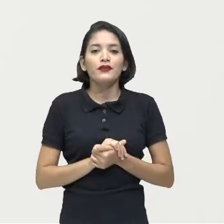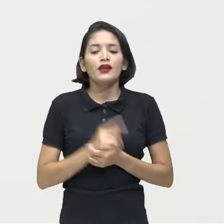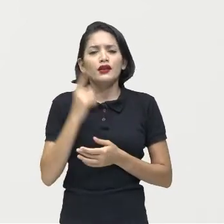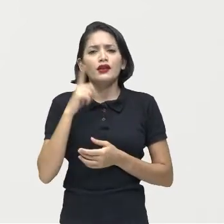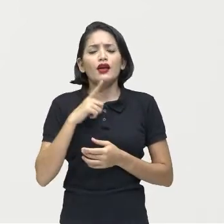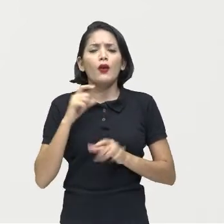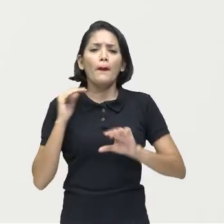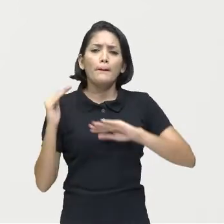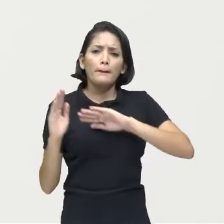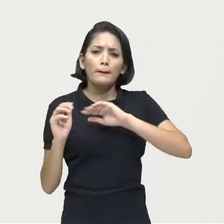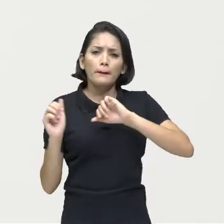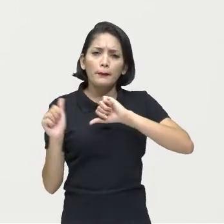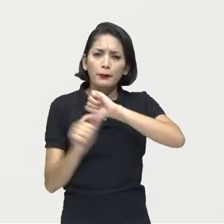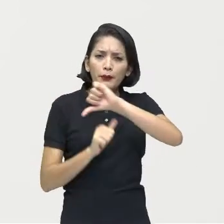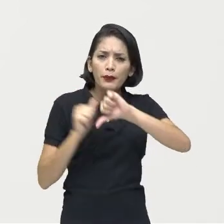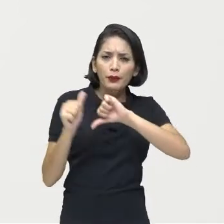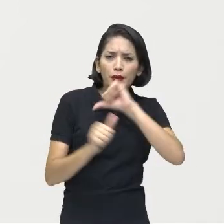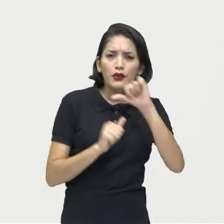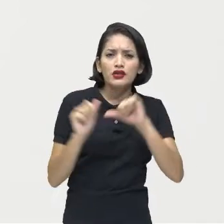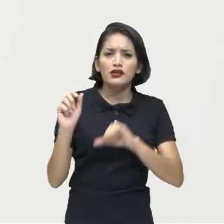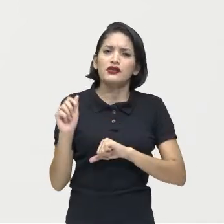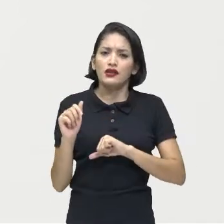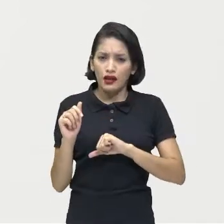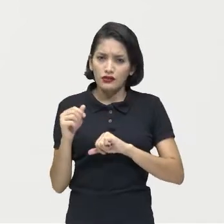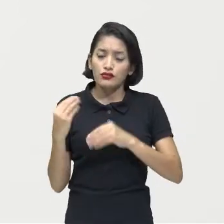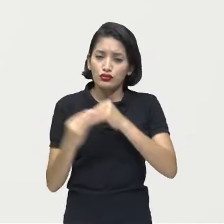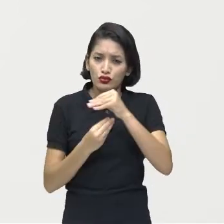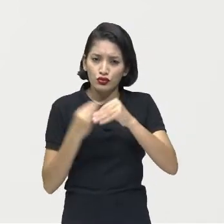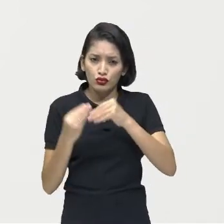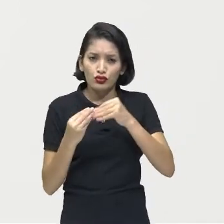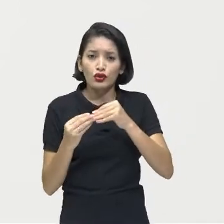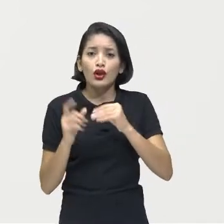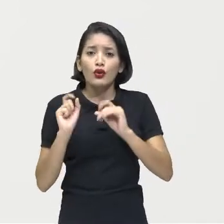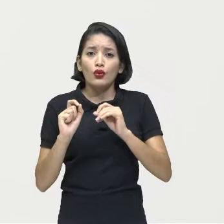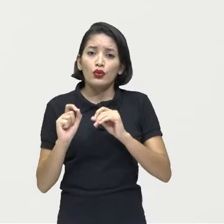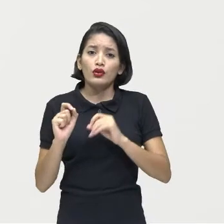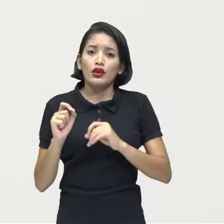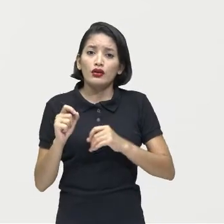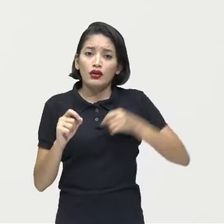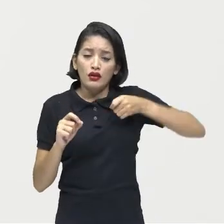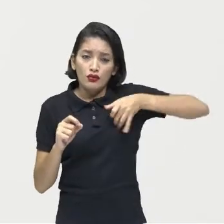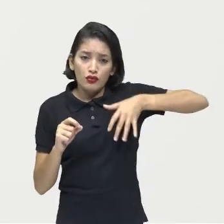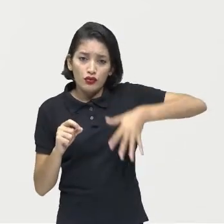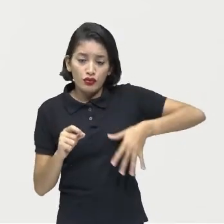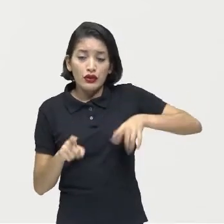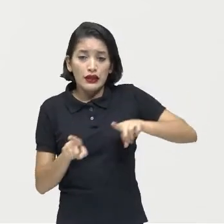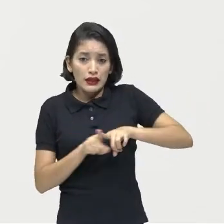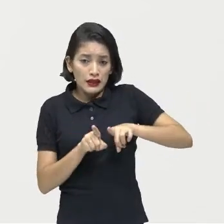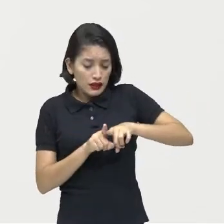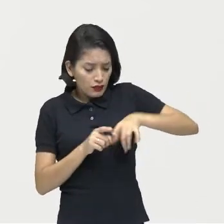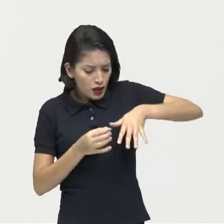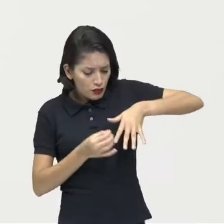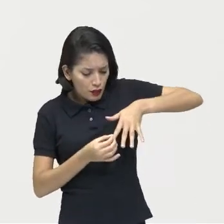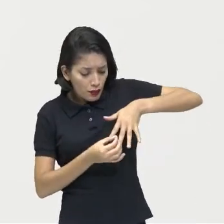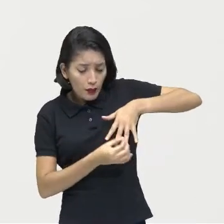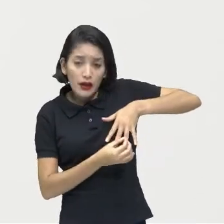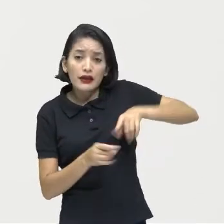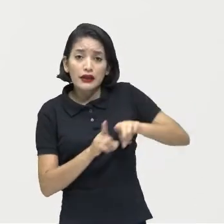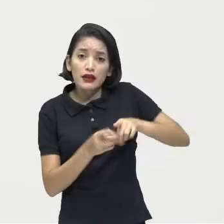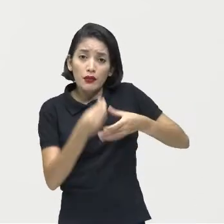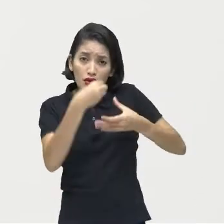processo de hematose, de troca gasosa entre os alvéolos e os capilares que fazem parte do